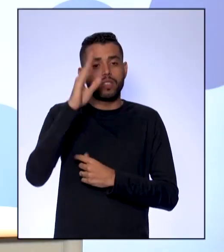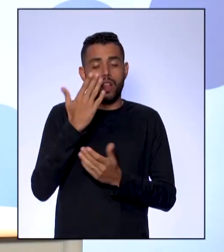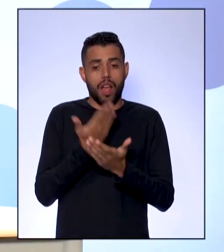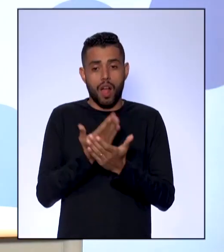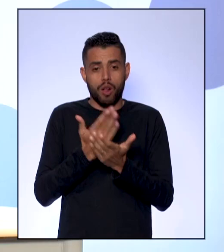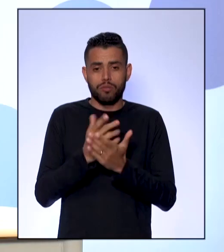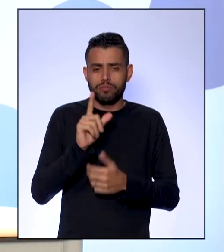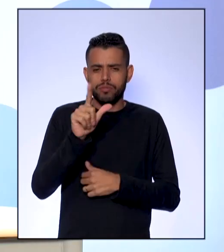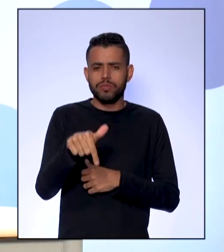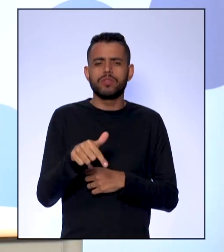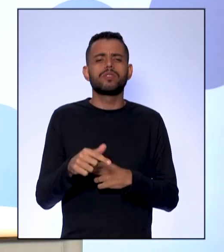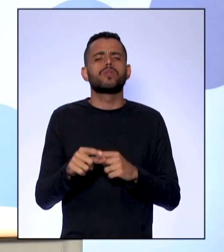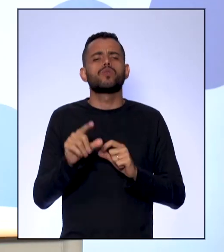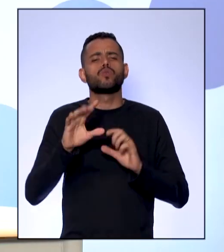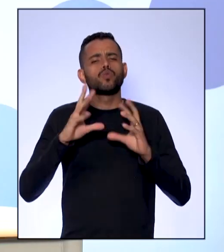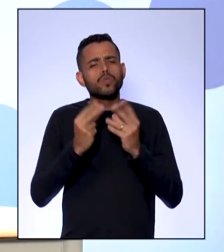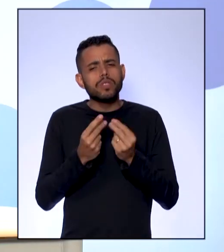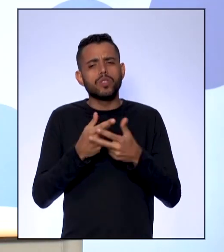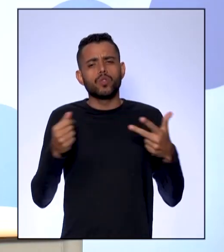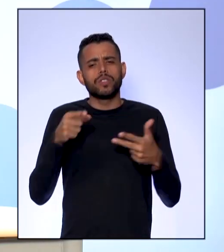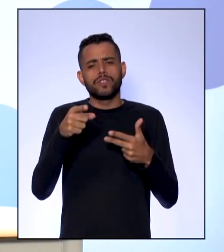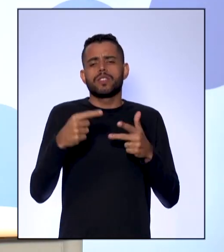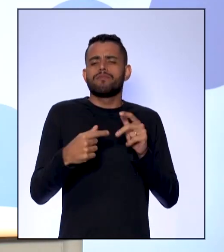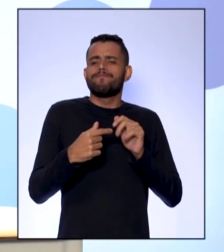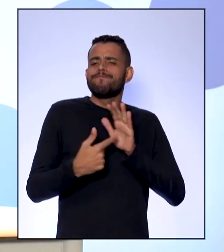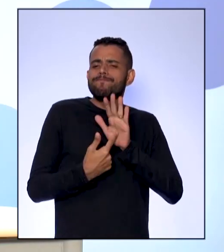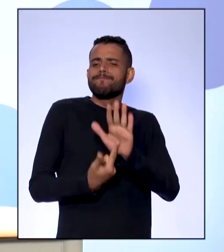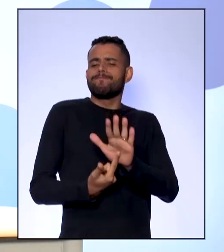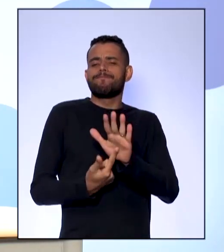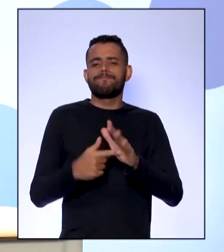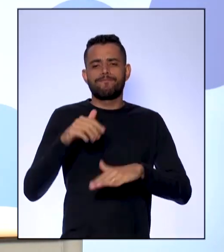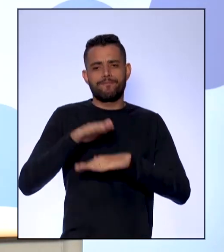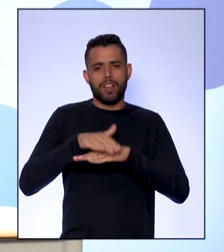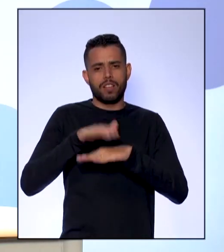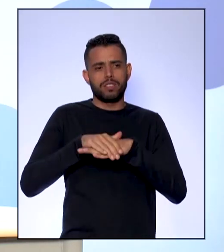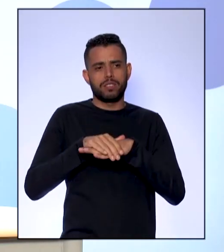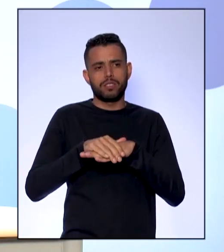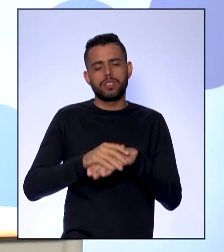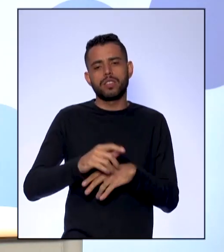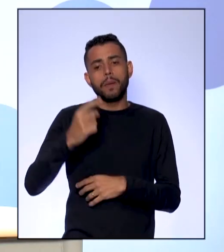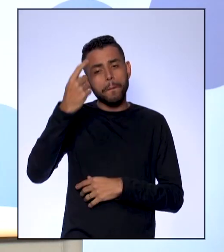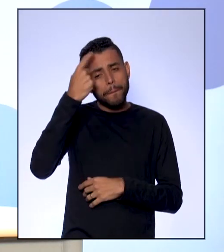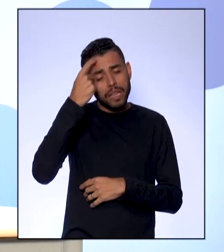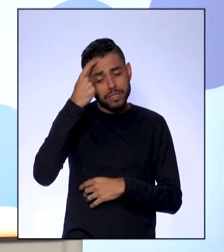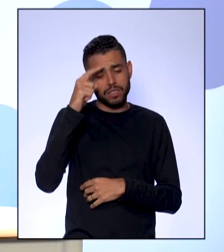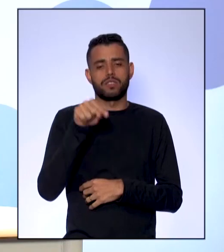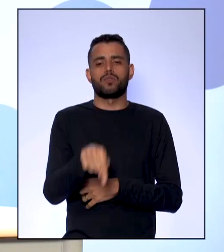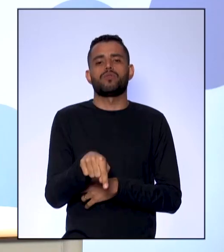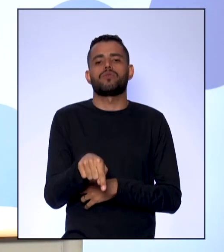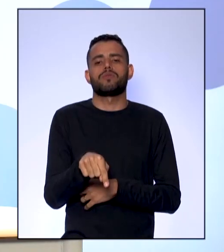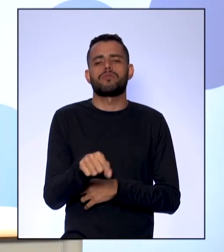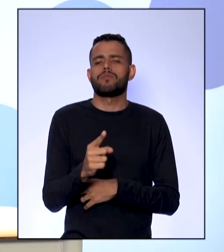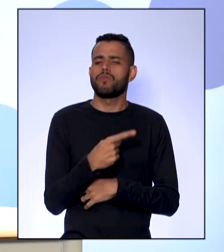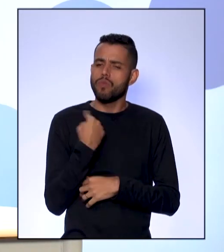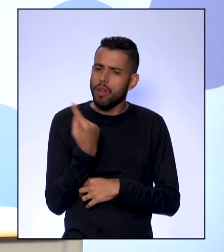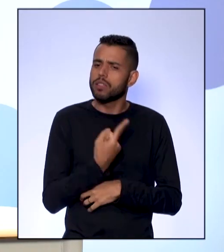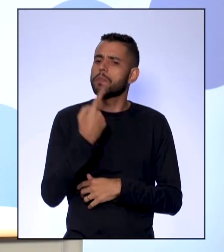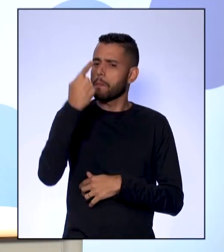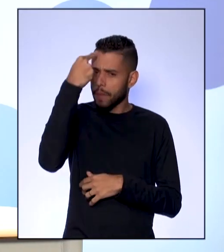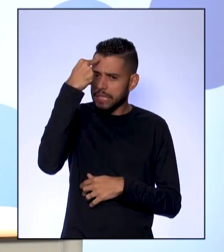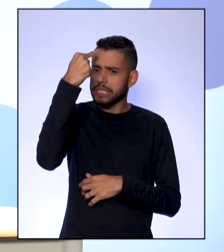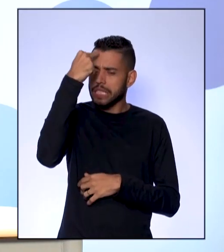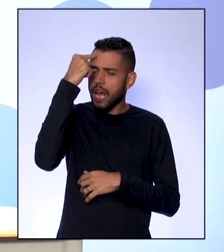consequências daquilo que você passa, daquilo que você transmite, né? Pensa muito, muito nisso. Vamos repensar